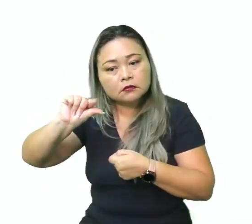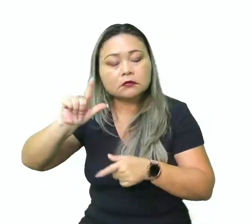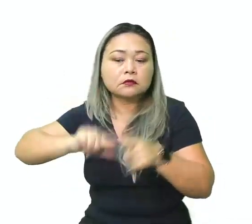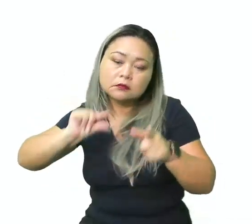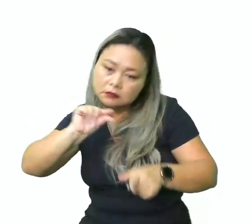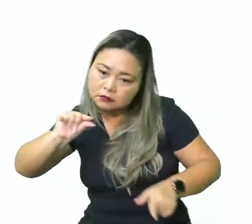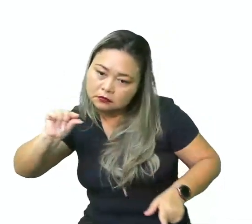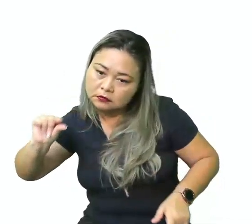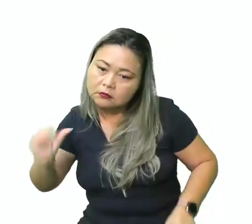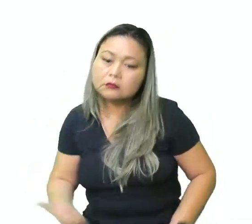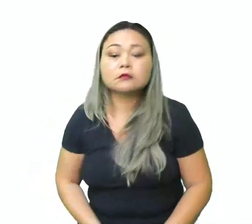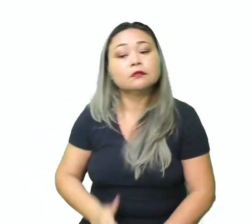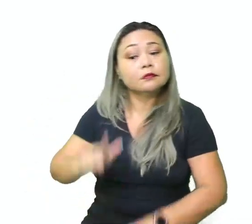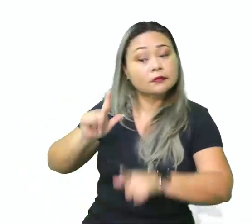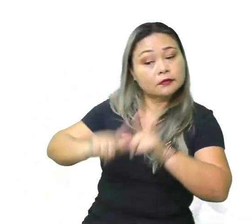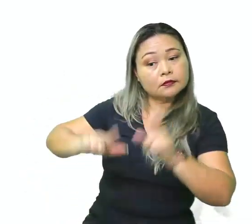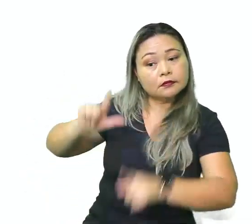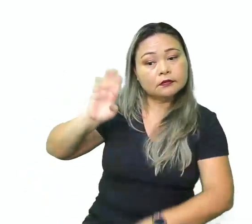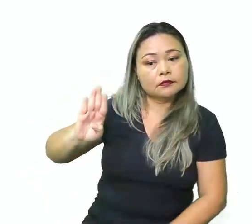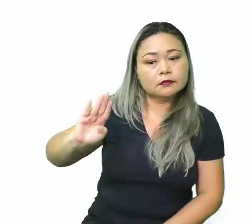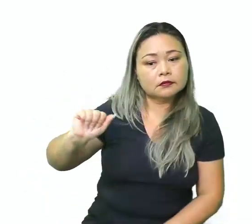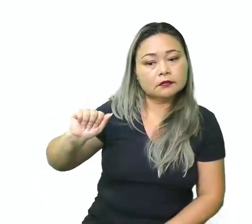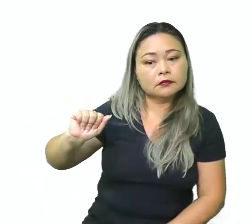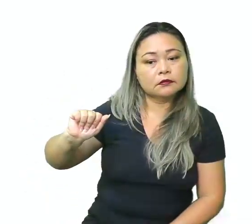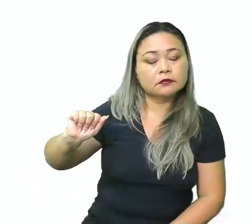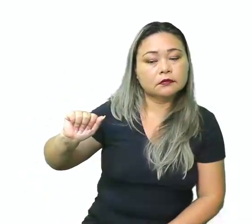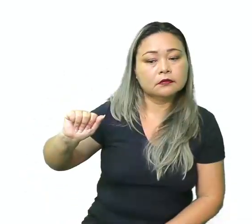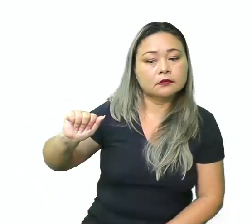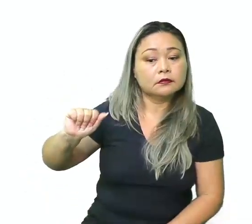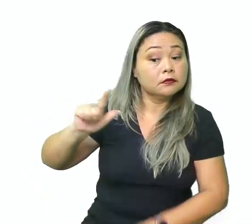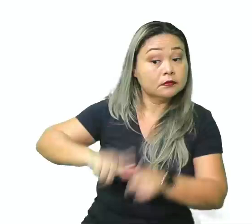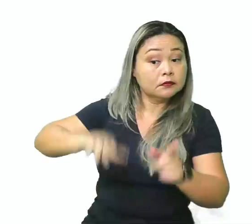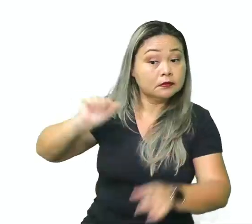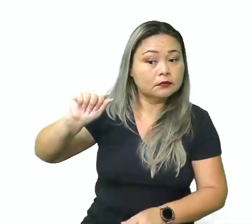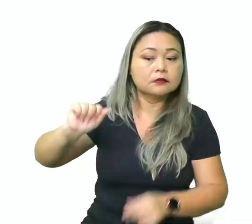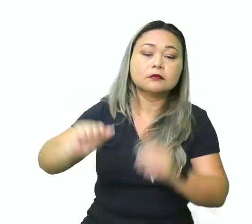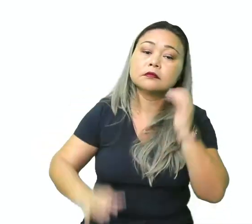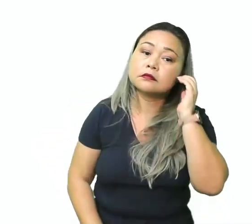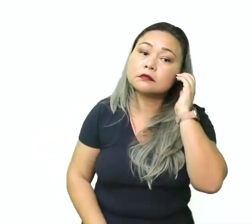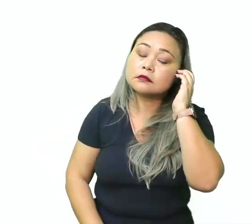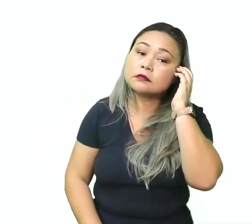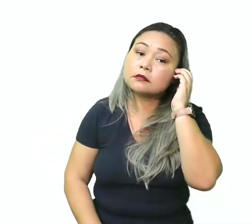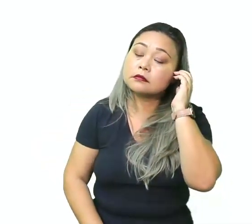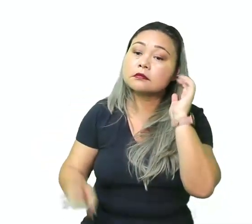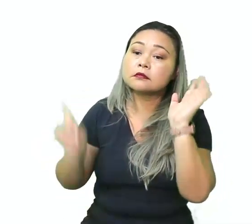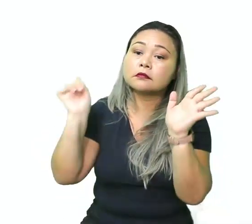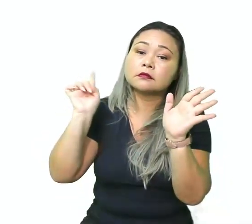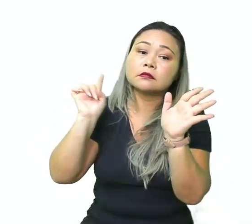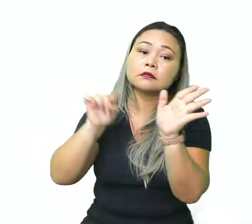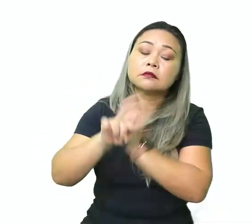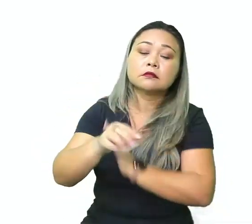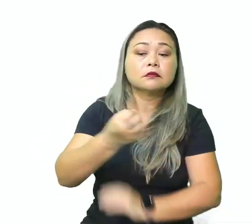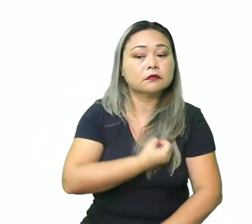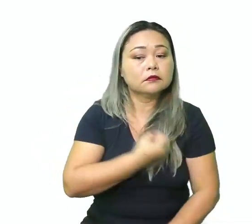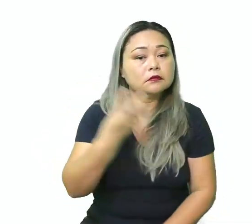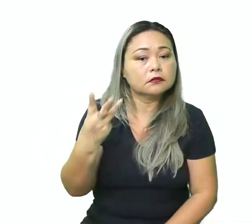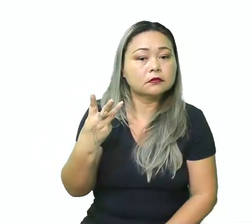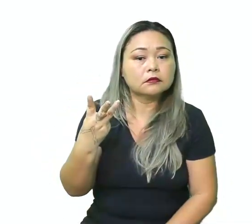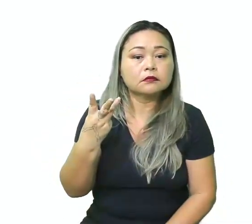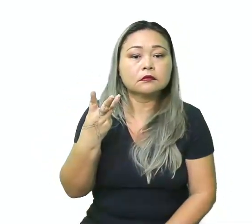em minúsculo. Letra A, quem gabaritou aí. Vamos lá para a questão